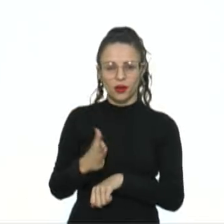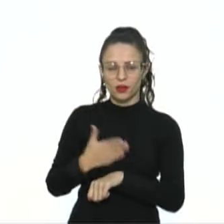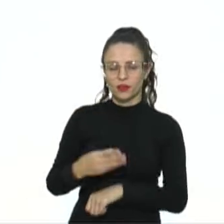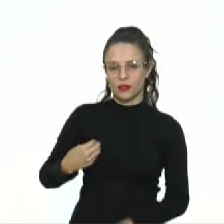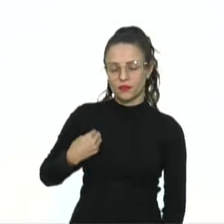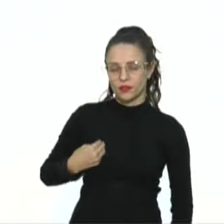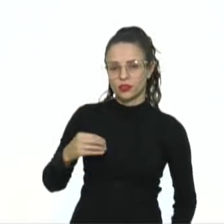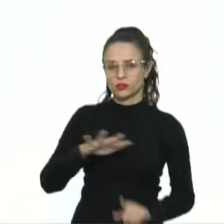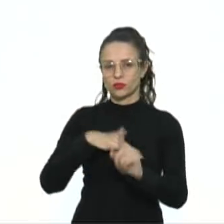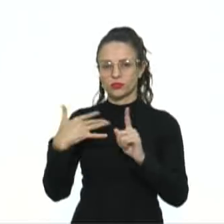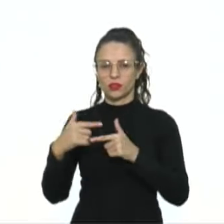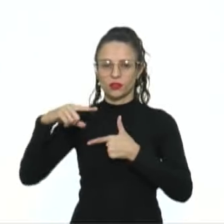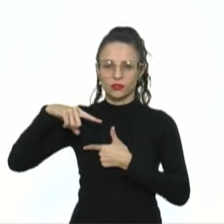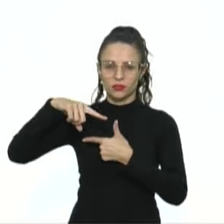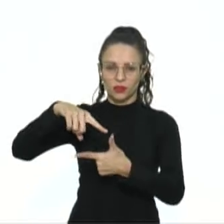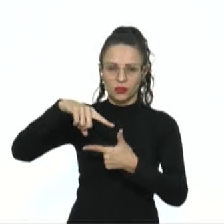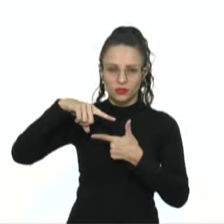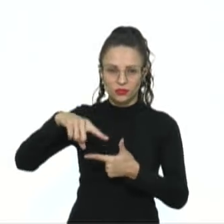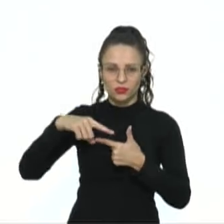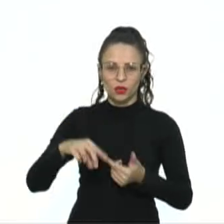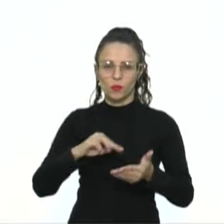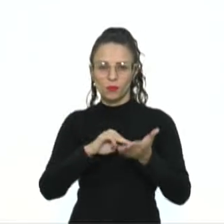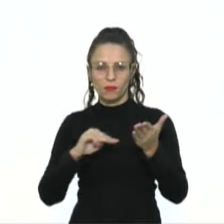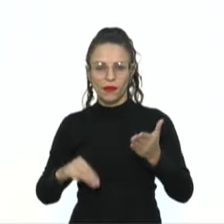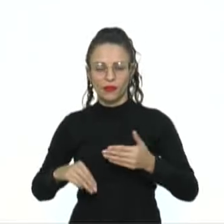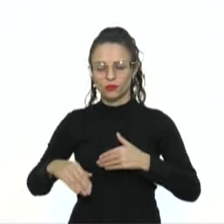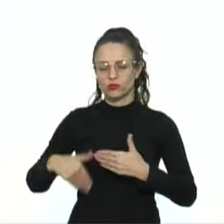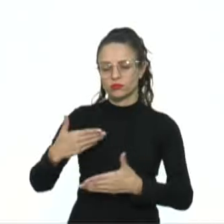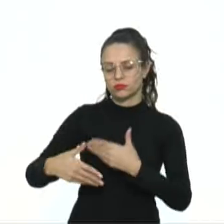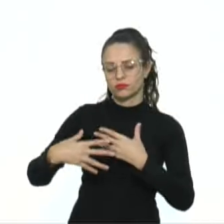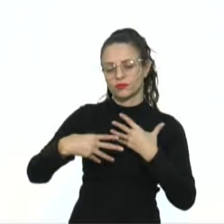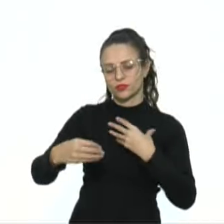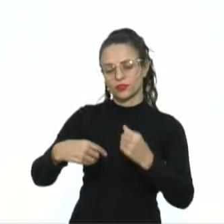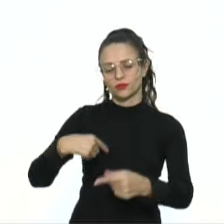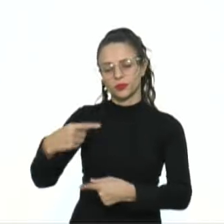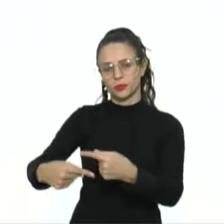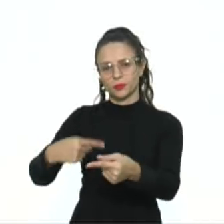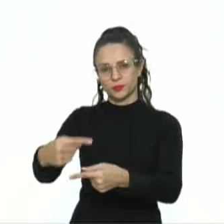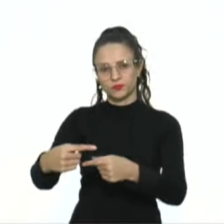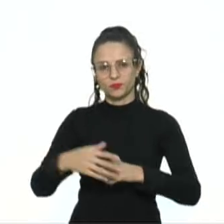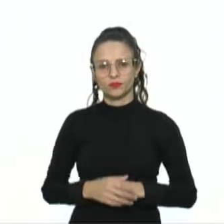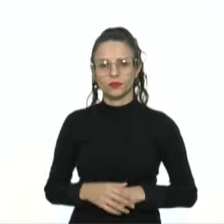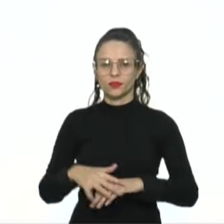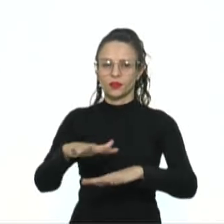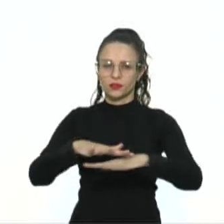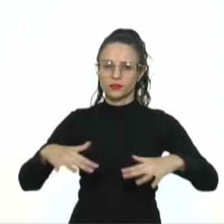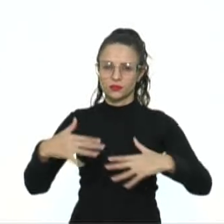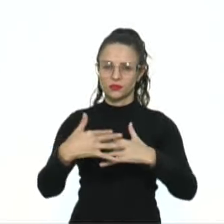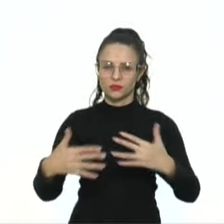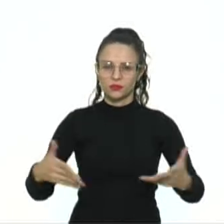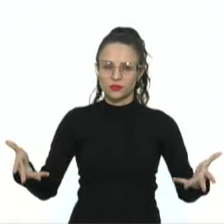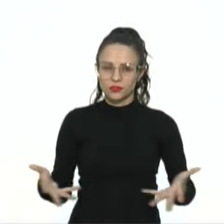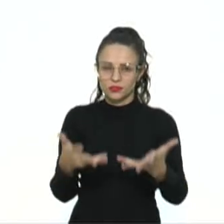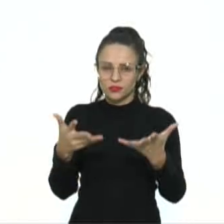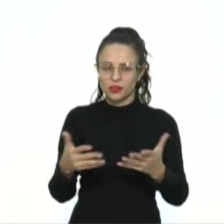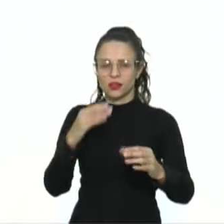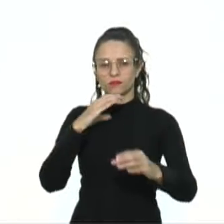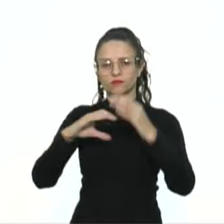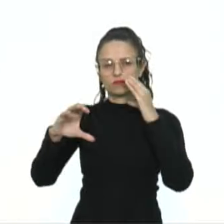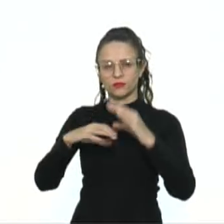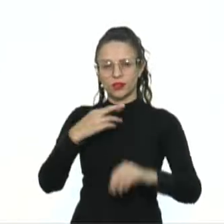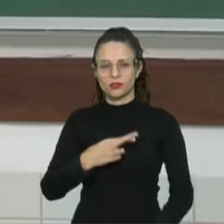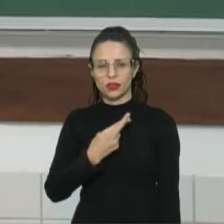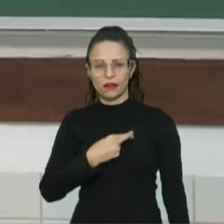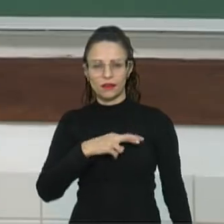né, as tradições e métodos de criação que vão passando de geração a geração. Cestaria, cantos, ritos, danças, entre